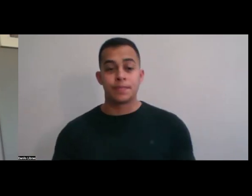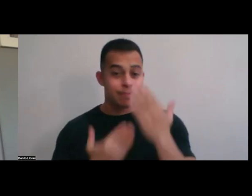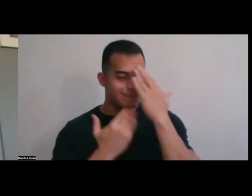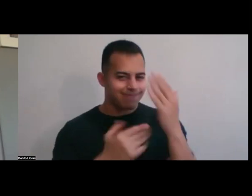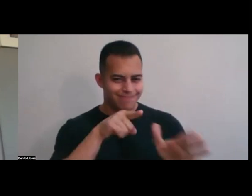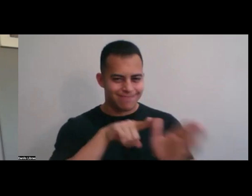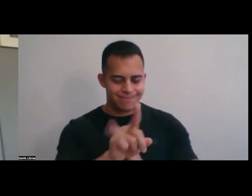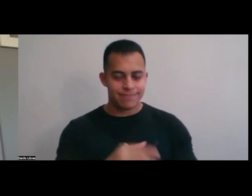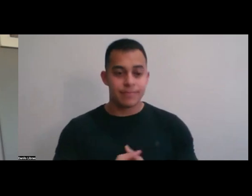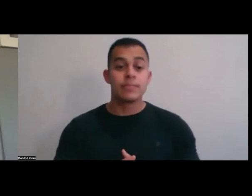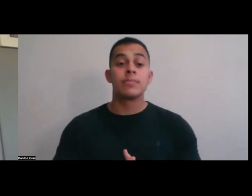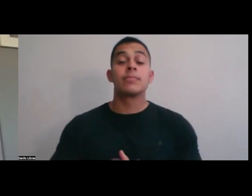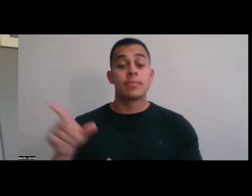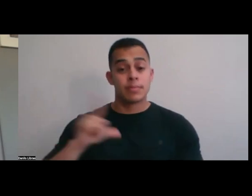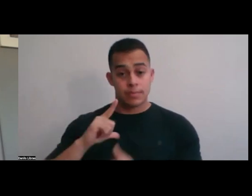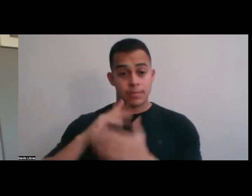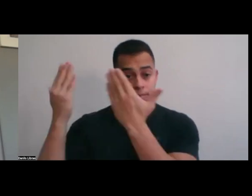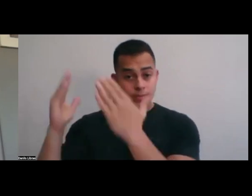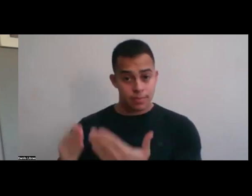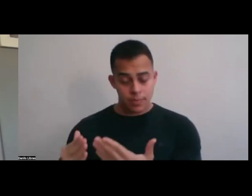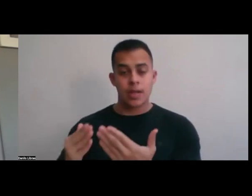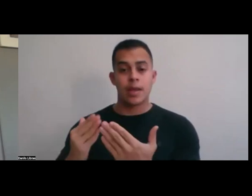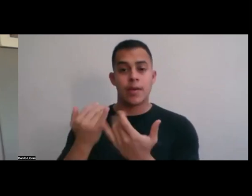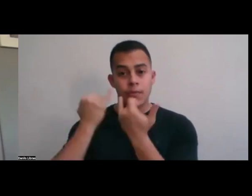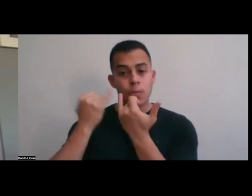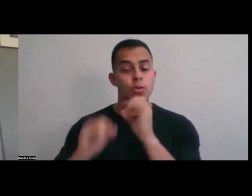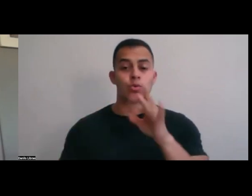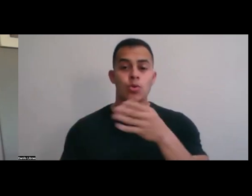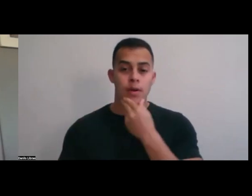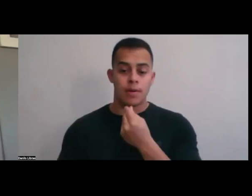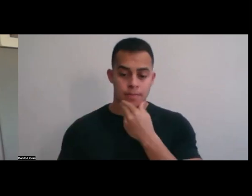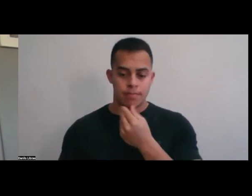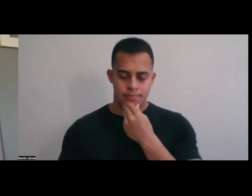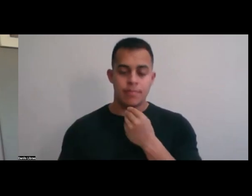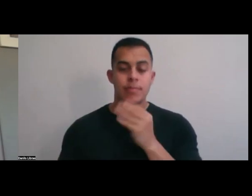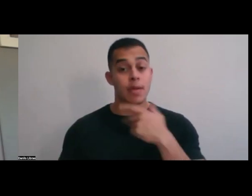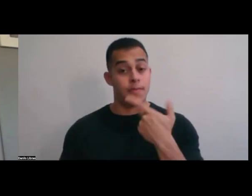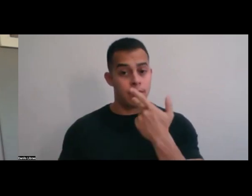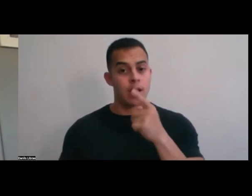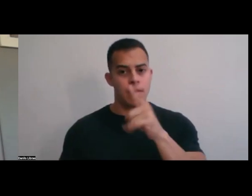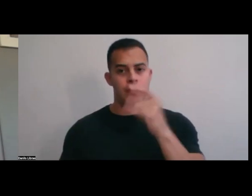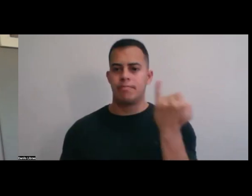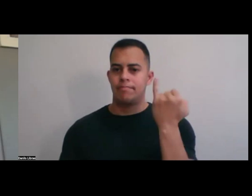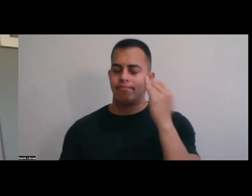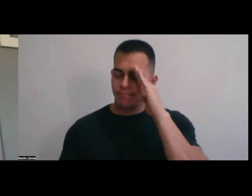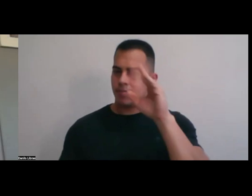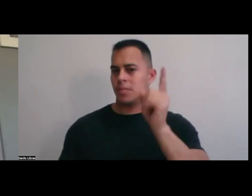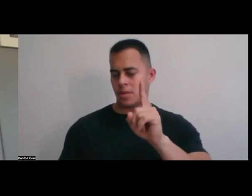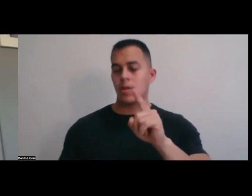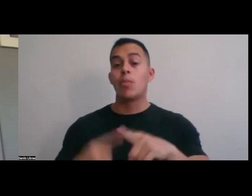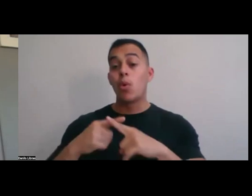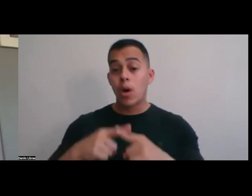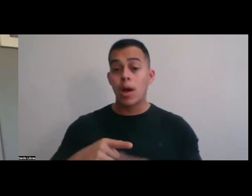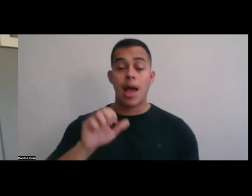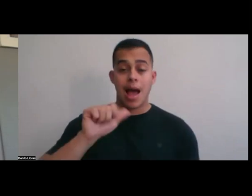questão. Aqui eu trouxe dados somente com machos, tá? E vou te dizer, não é o ideal. Alzheimer, ele acomete muito mais mulheres do que